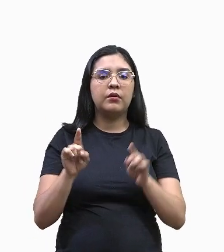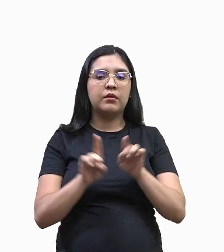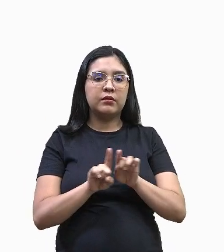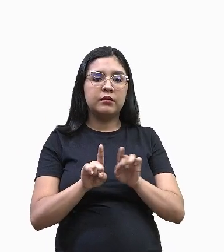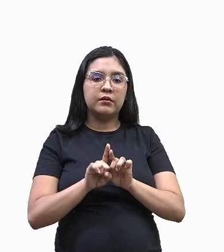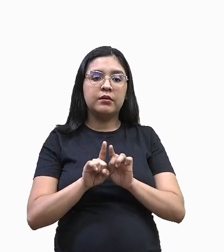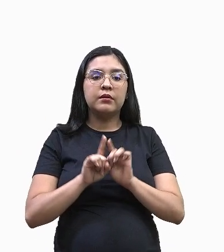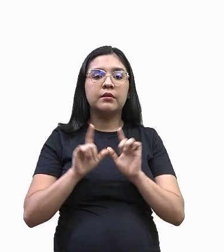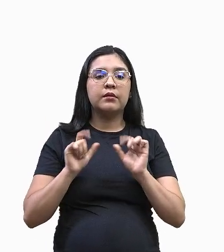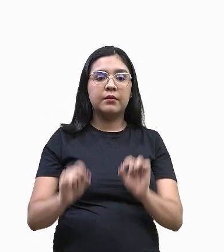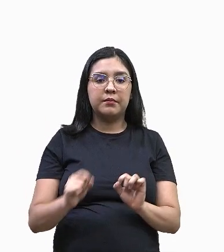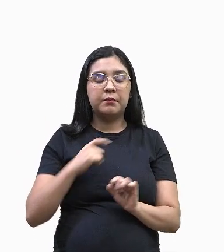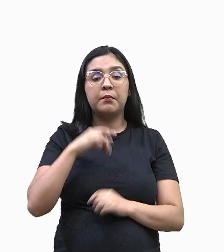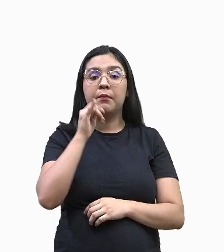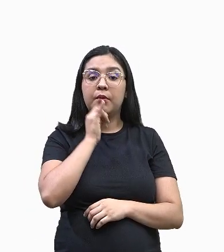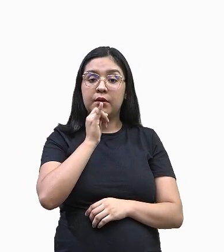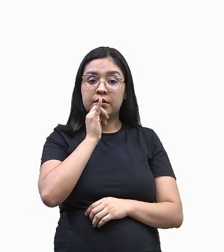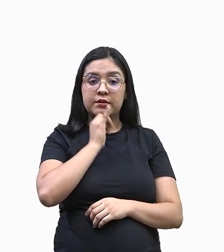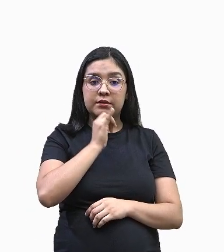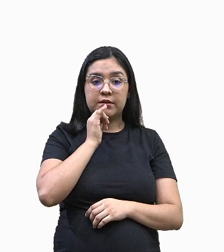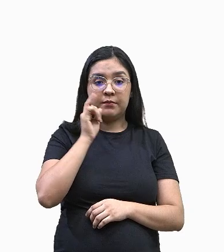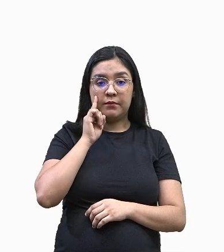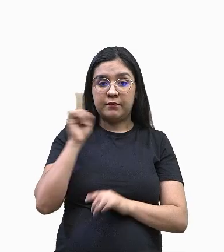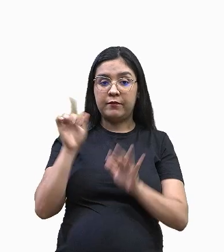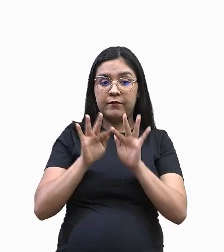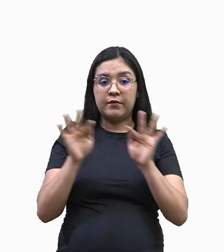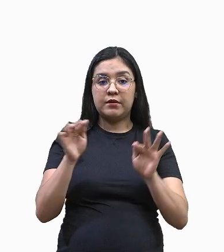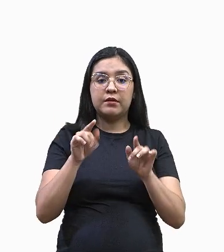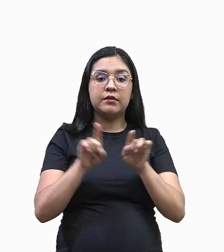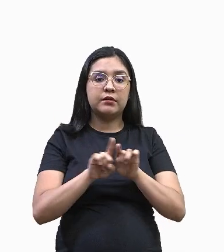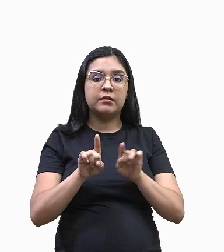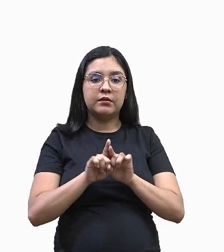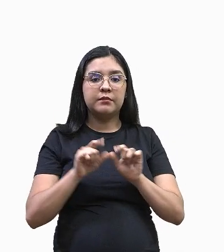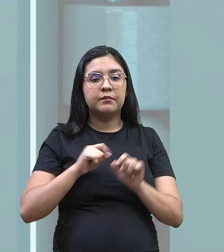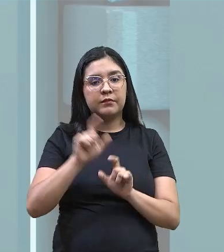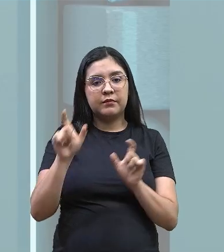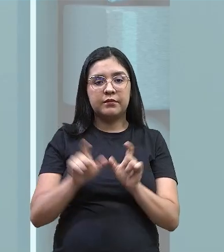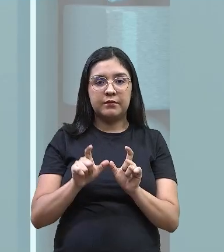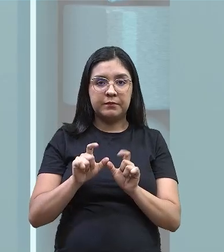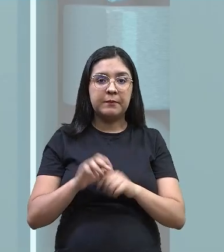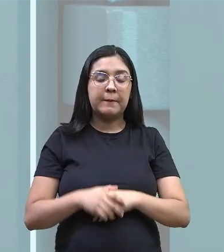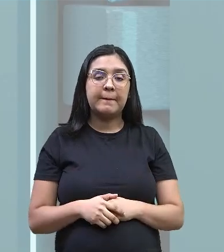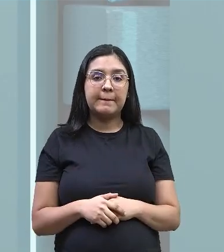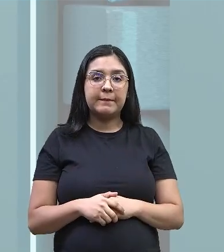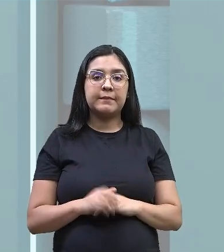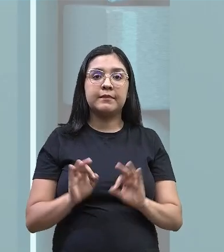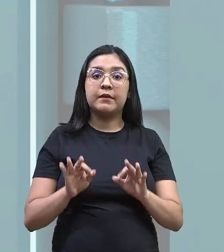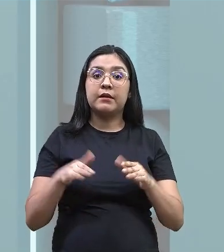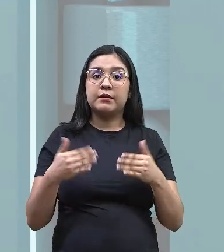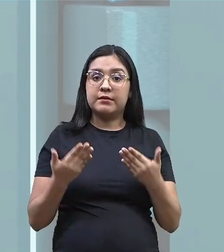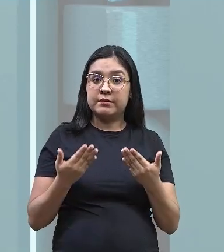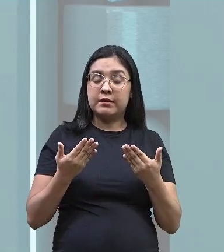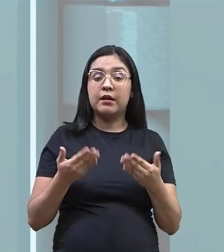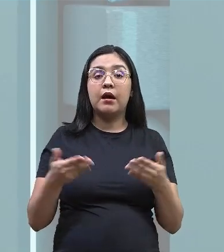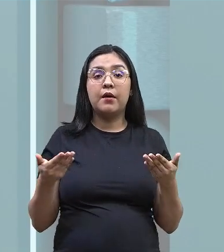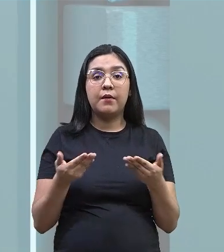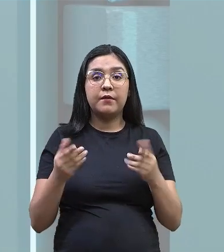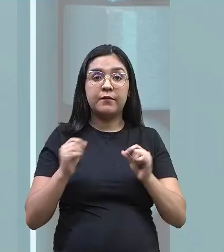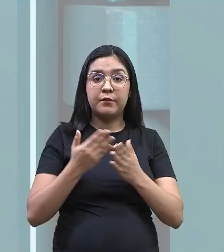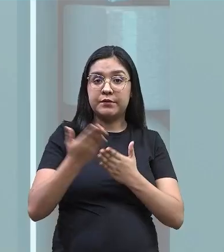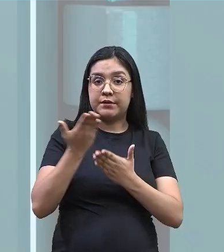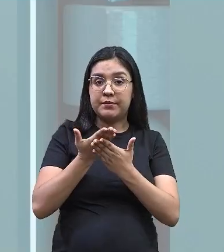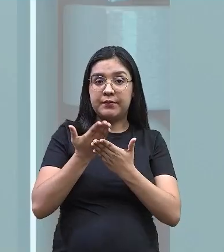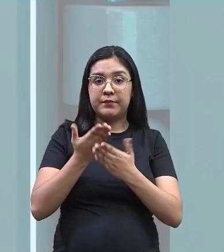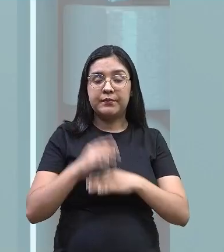like some coffee, por exemplo, compostos de some e any. Muito bem, então vamos de